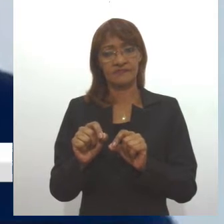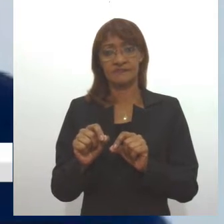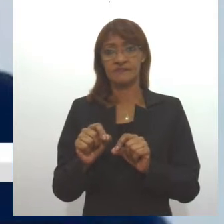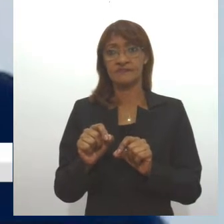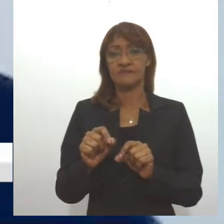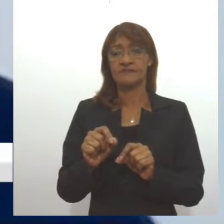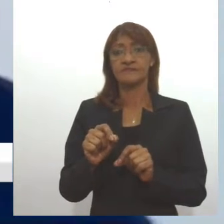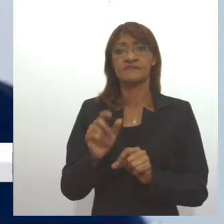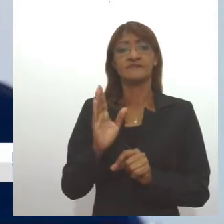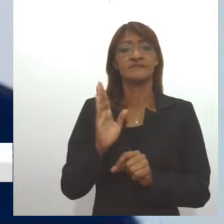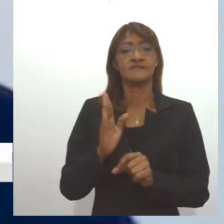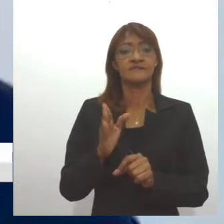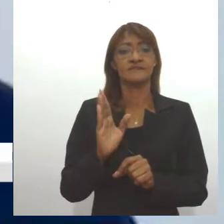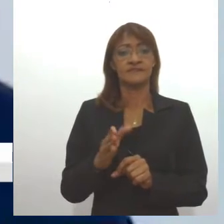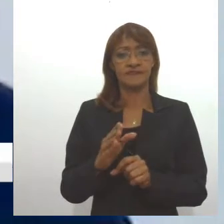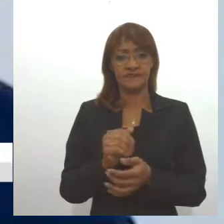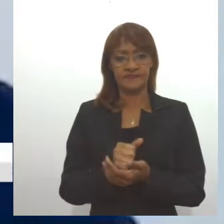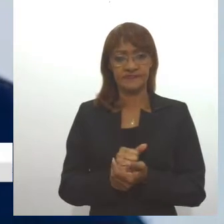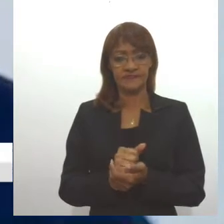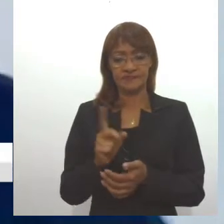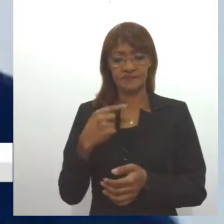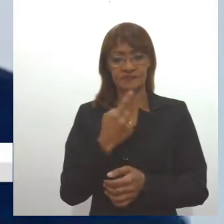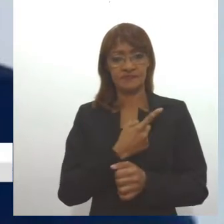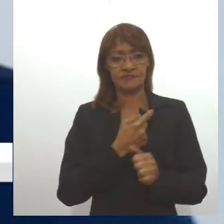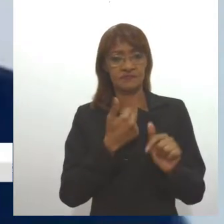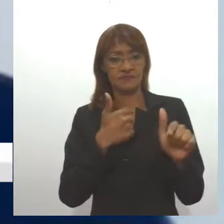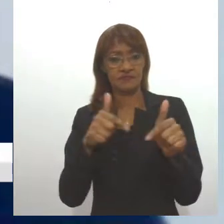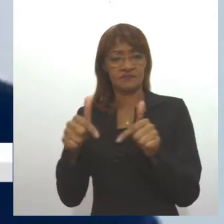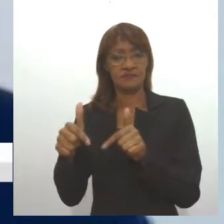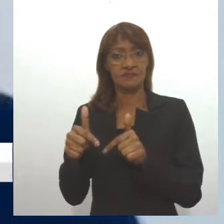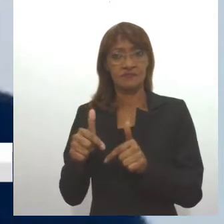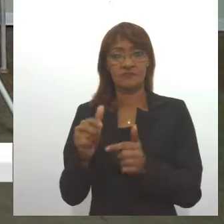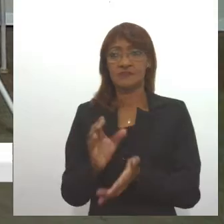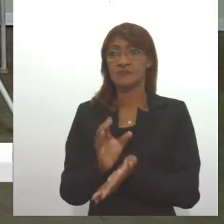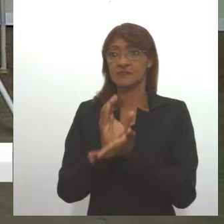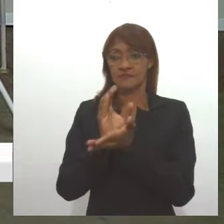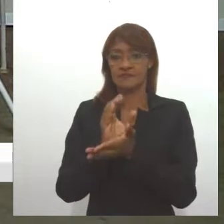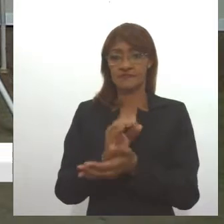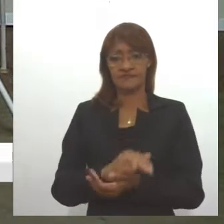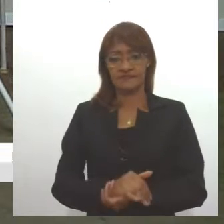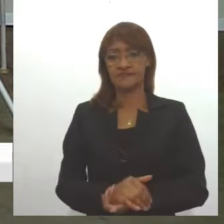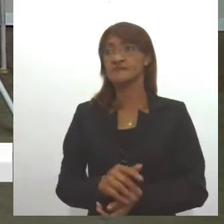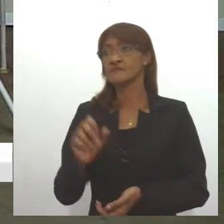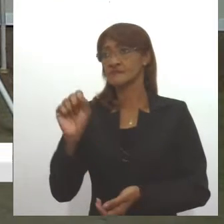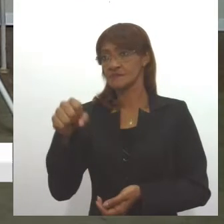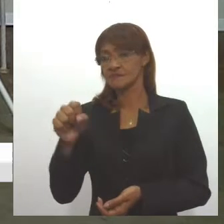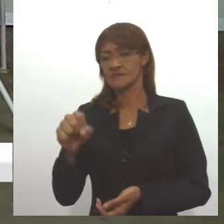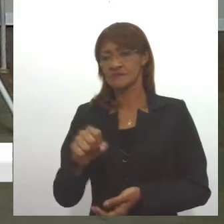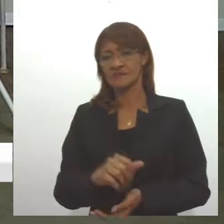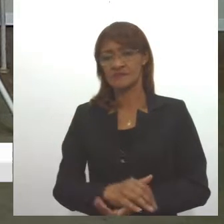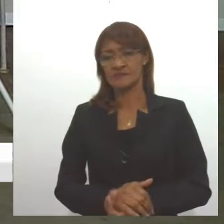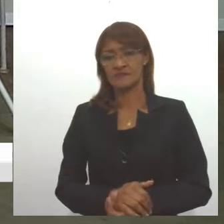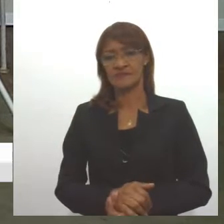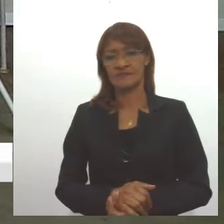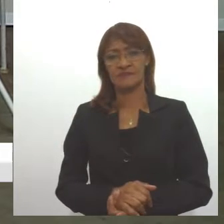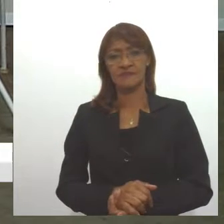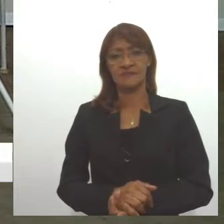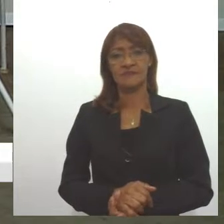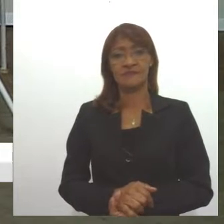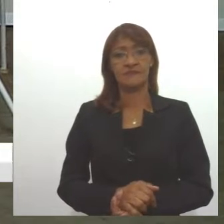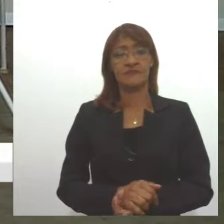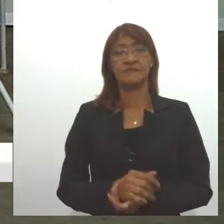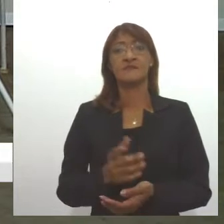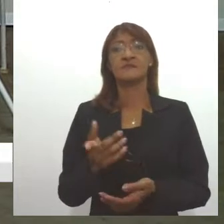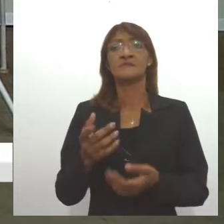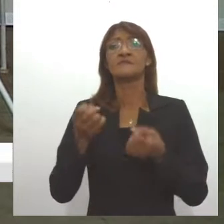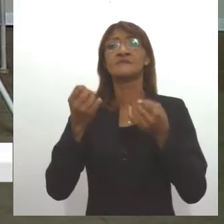forma, limita bastante a nossa atuação, a atuação do Conselho, né? Sim. Vamos falar um pouquinho de como que